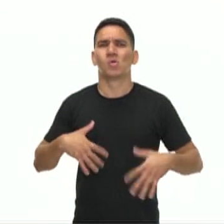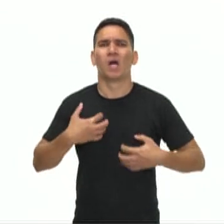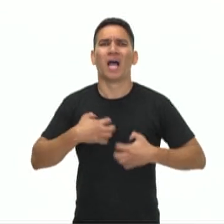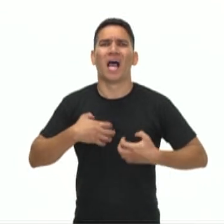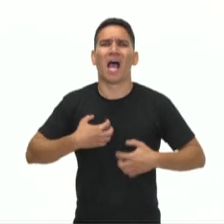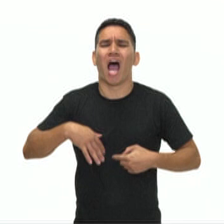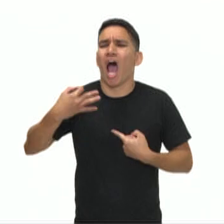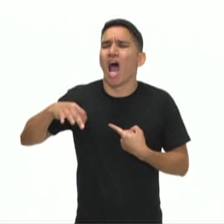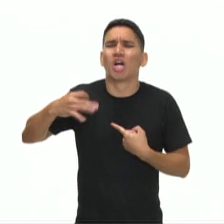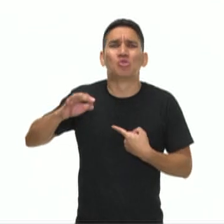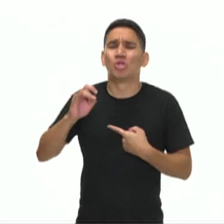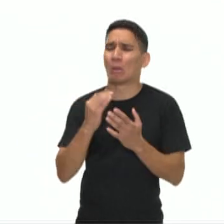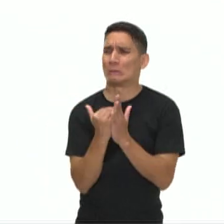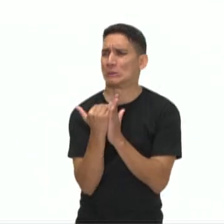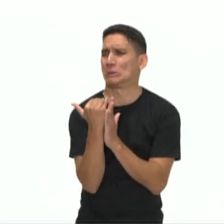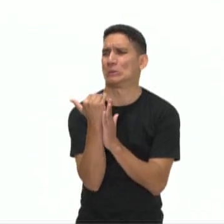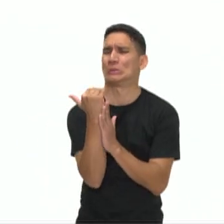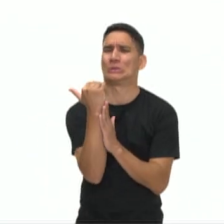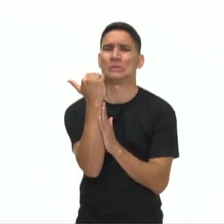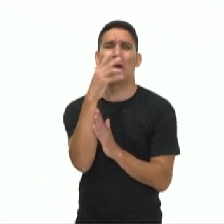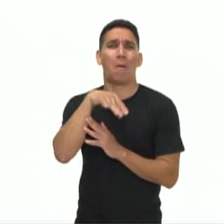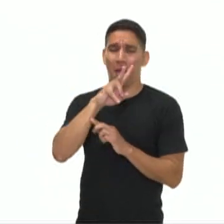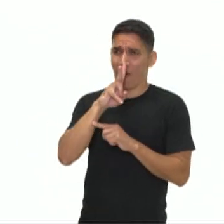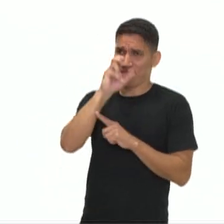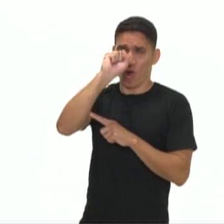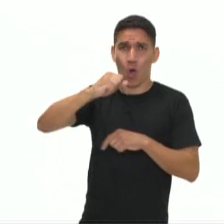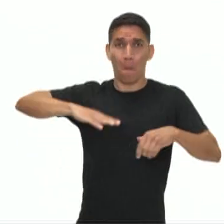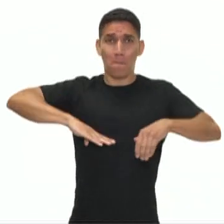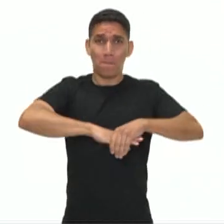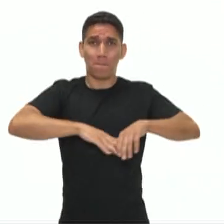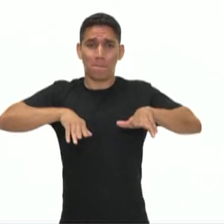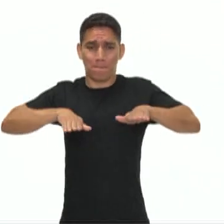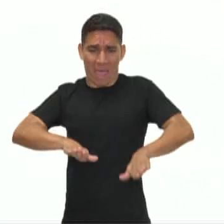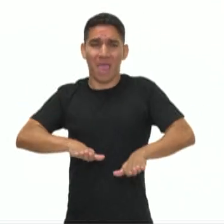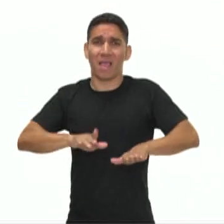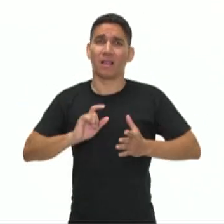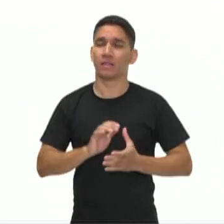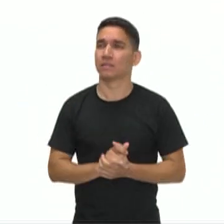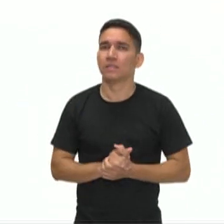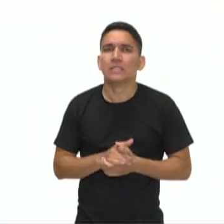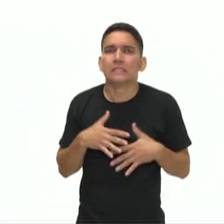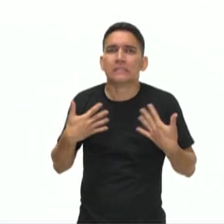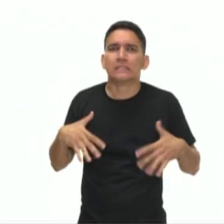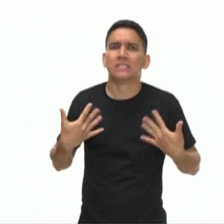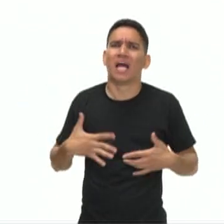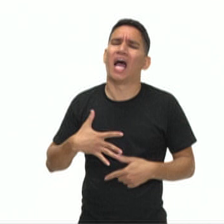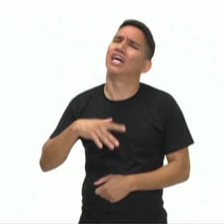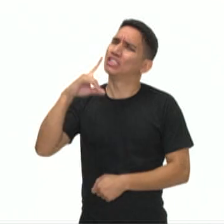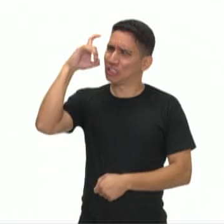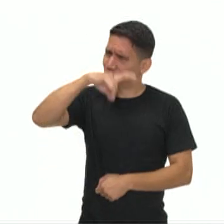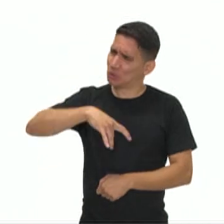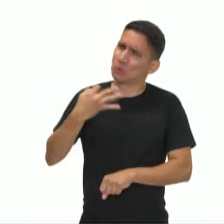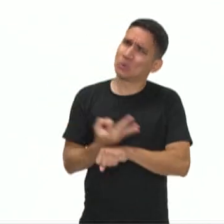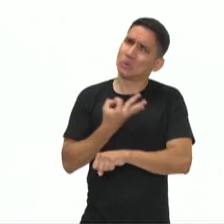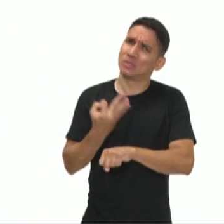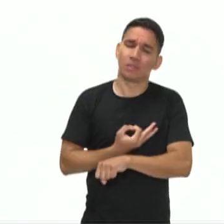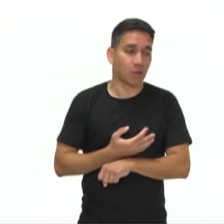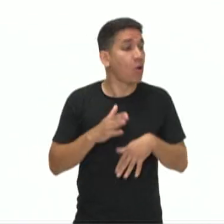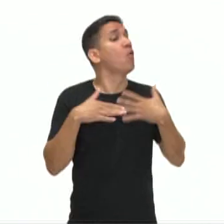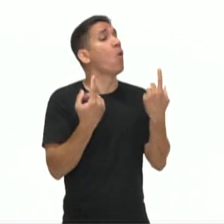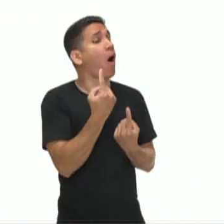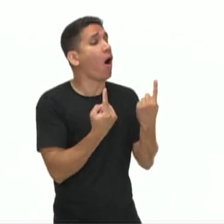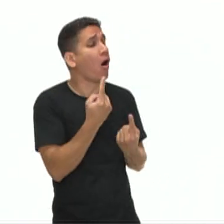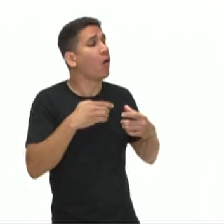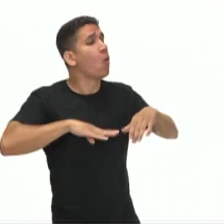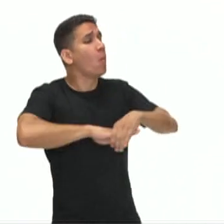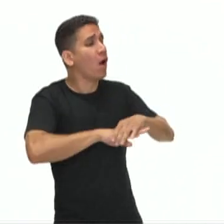As dores aumentaram, mais forte nos pés. Está difícil de aguentar. Qual dos pés,